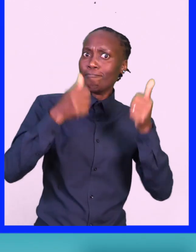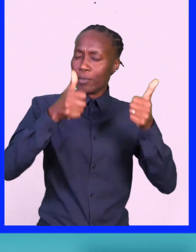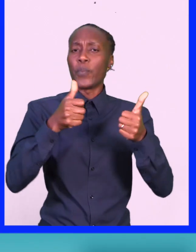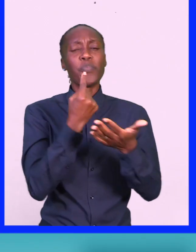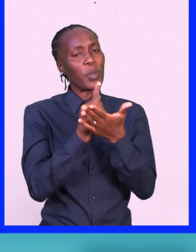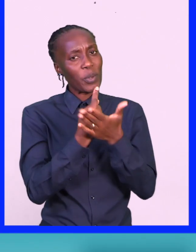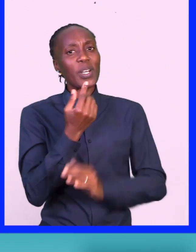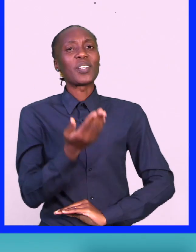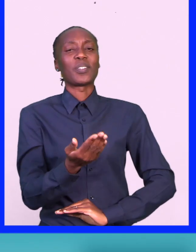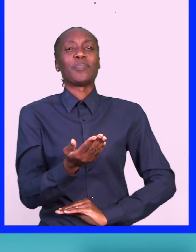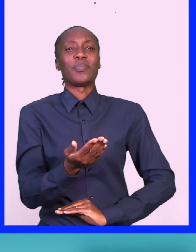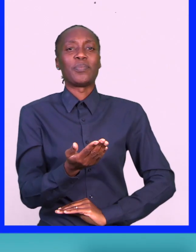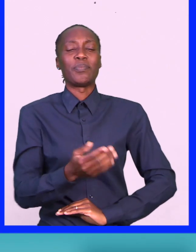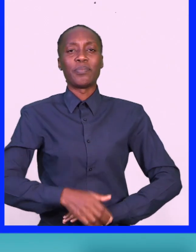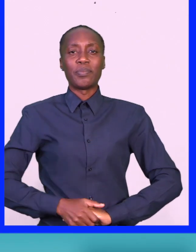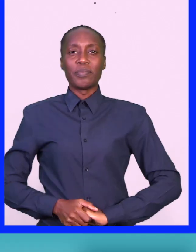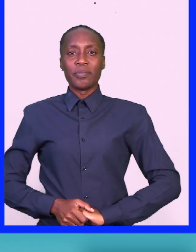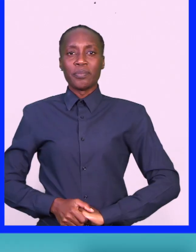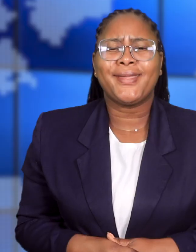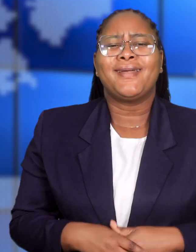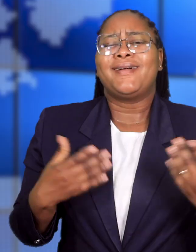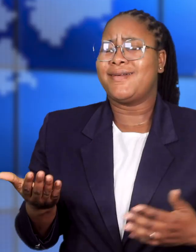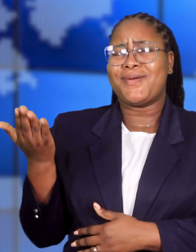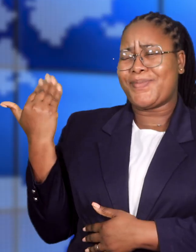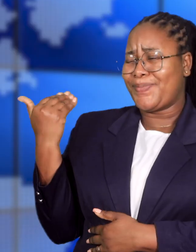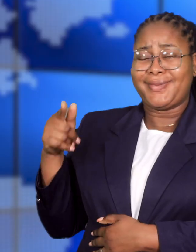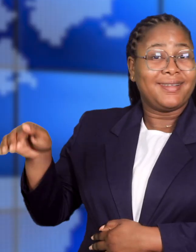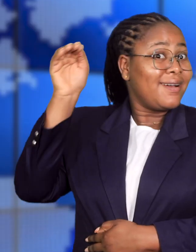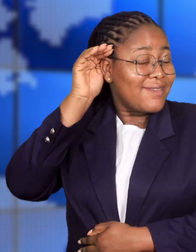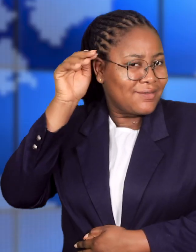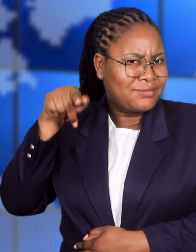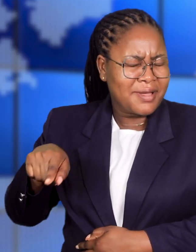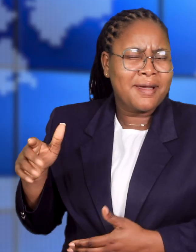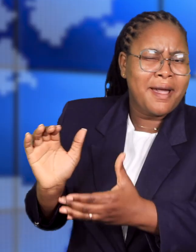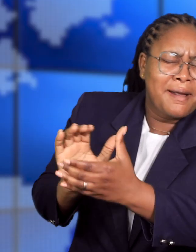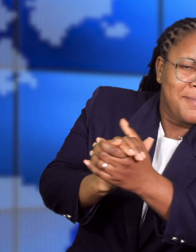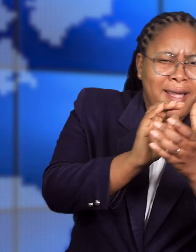Estudando, deixando eles se formarem.